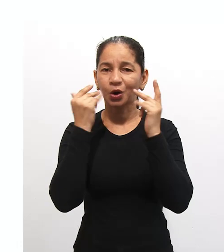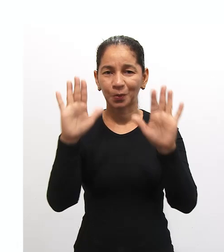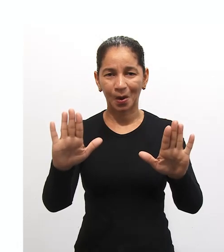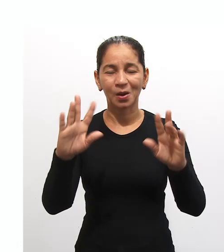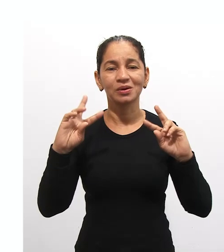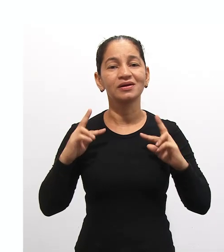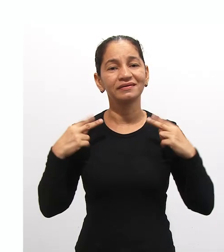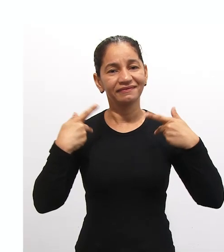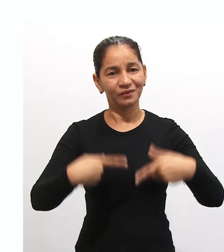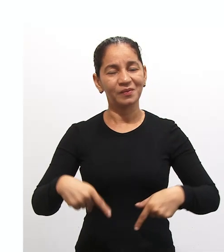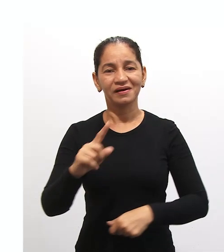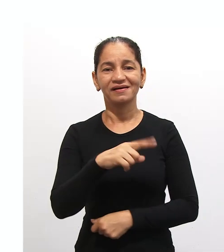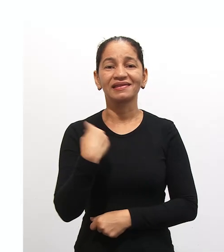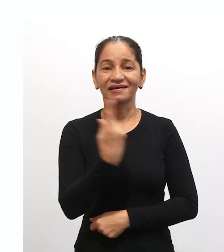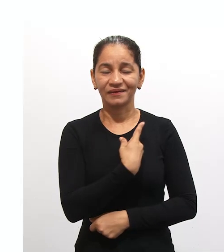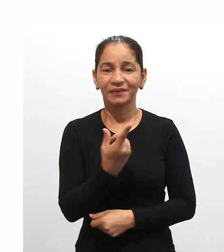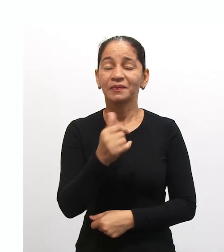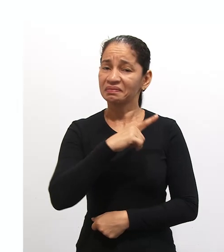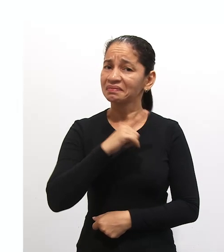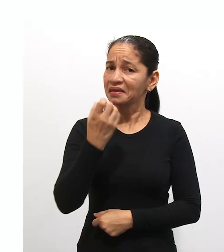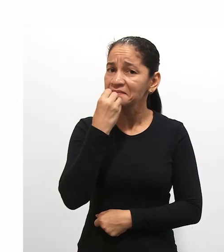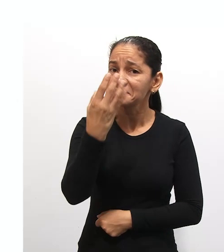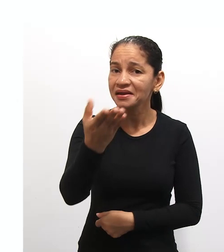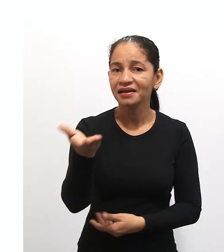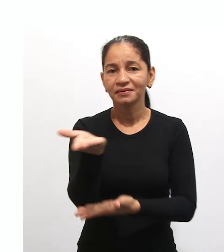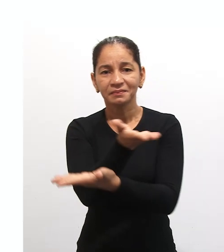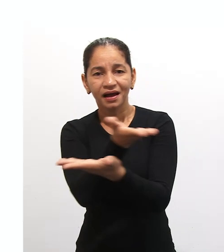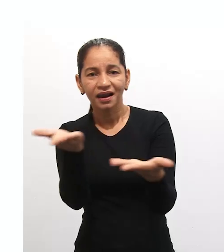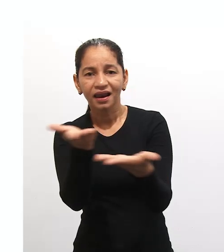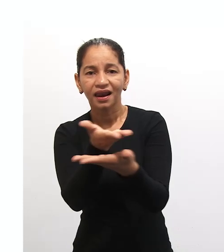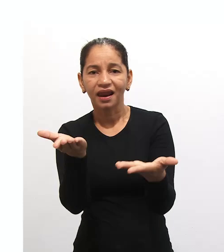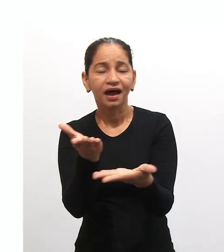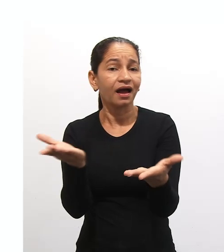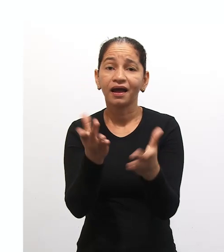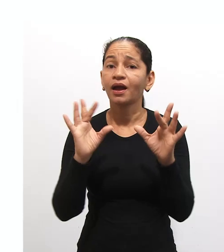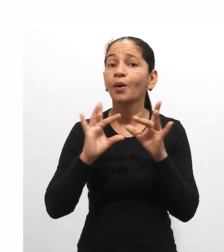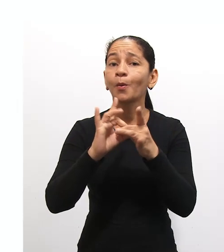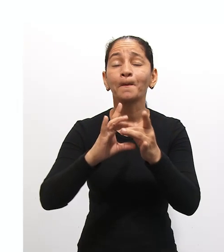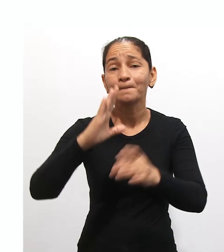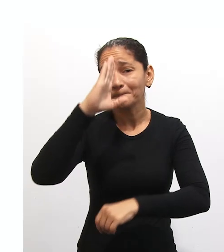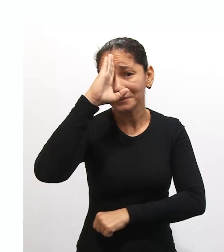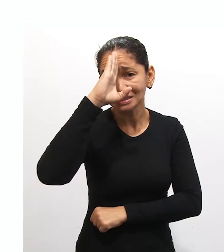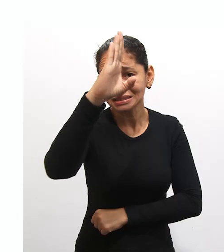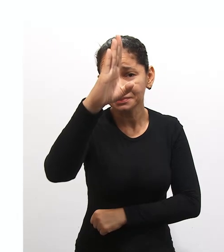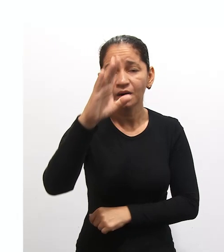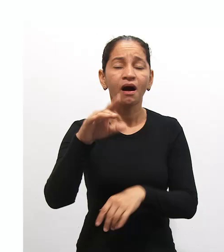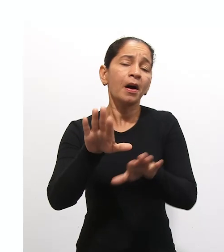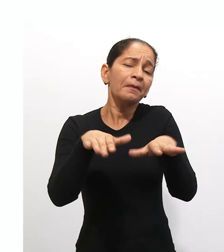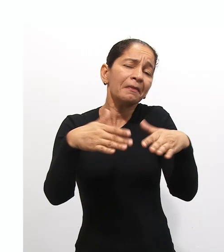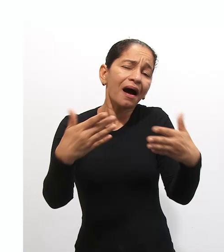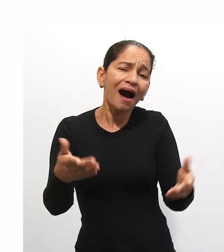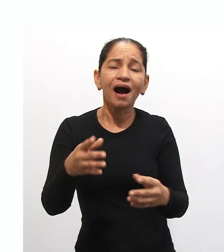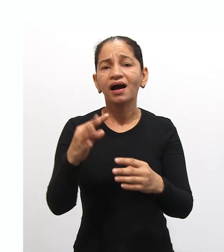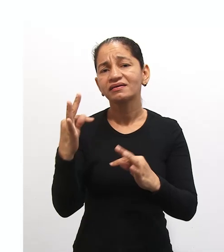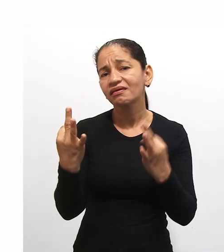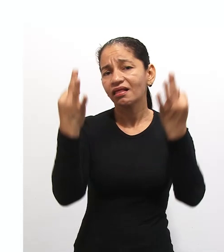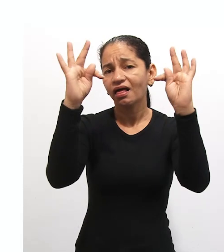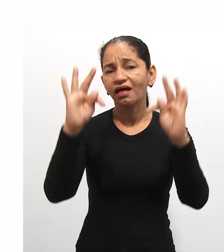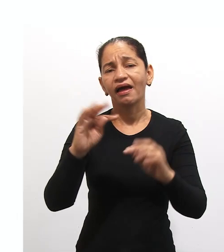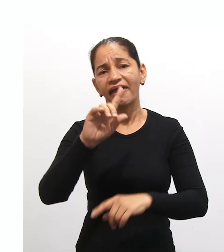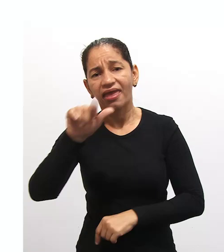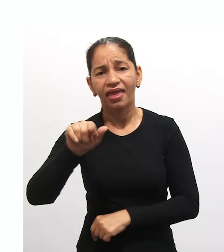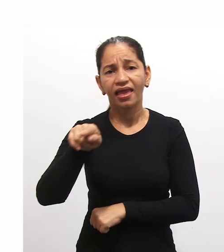A interação humana na EAD é o coração da EAD. Embora as tecnologias